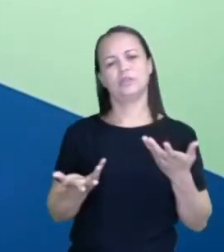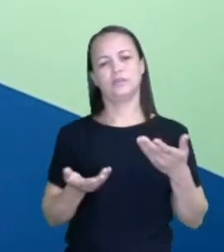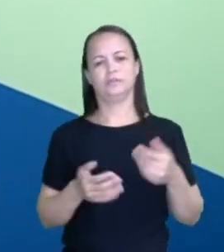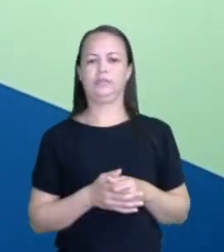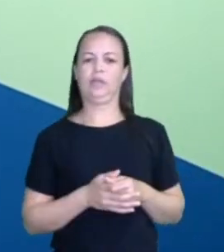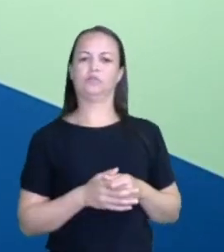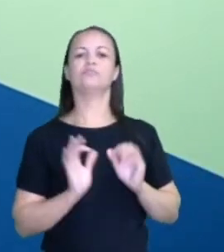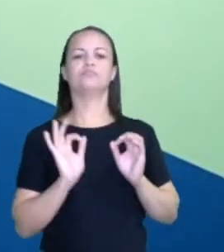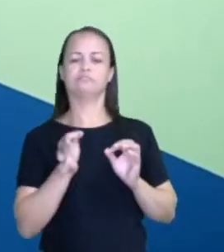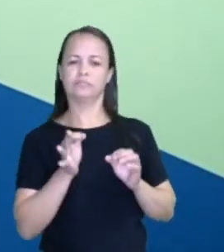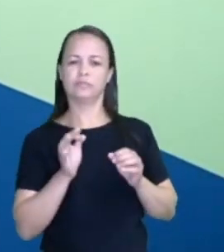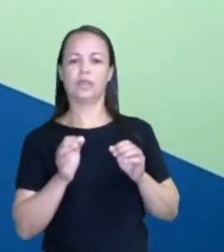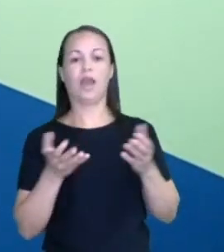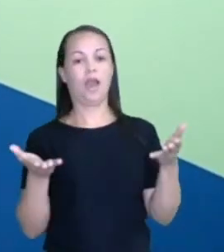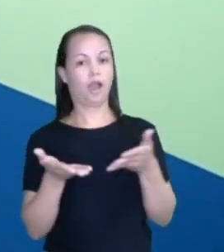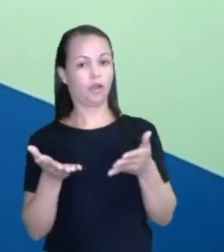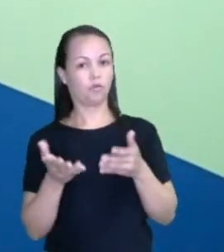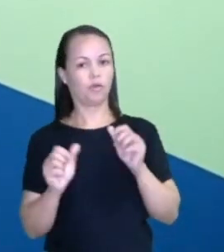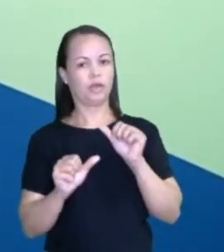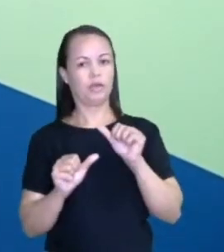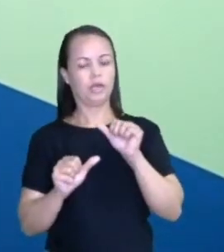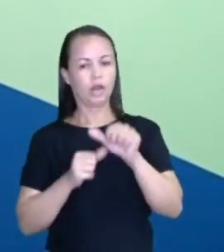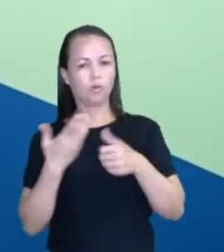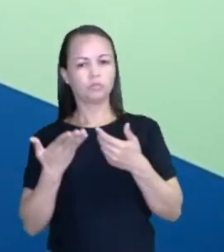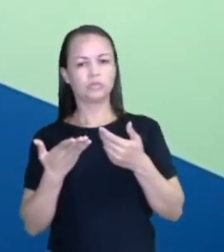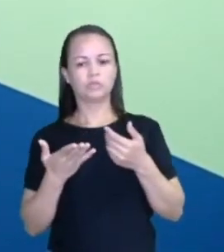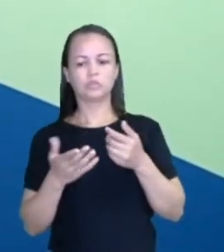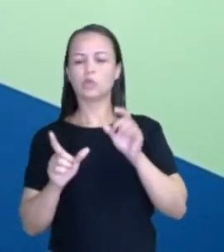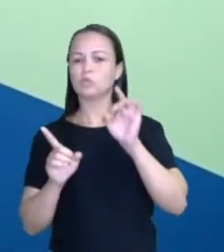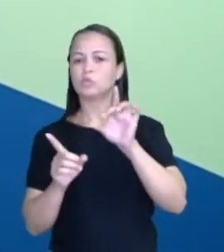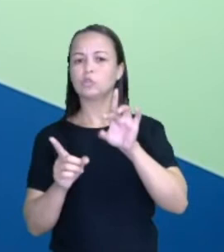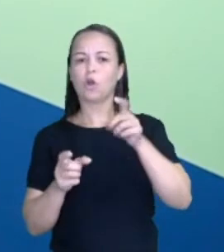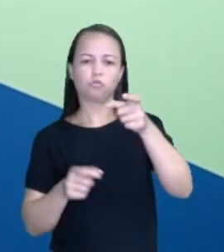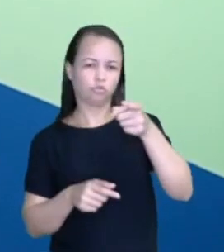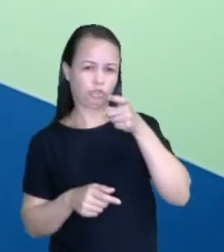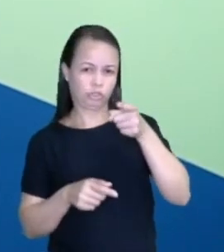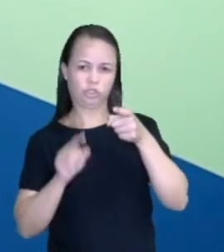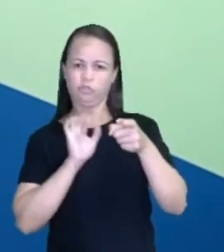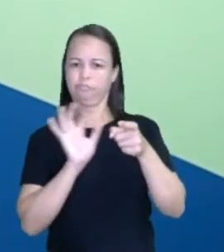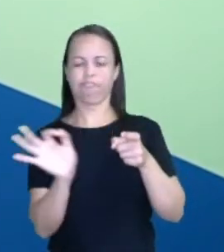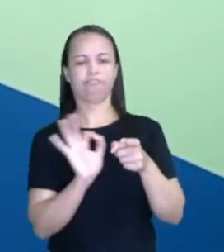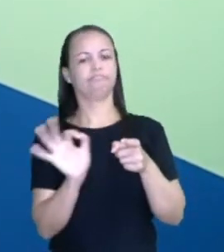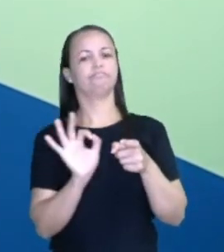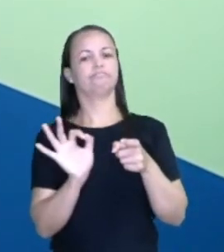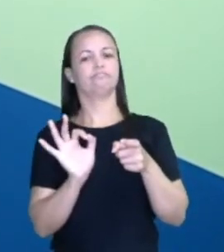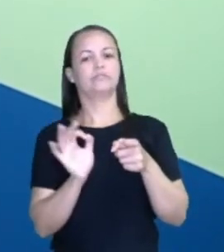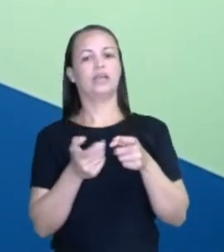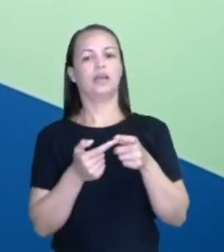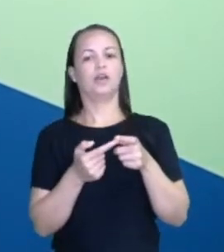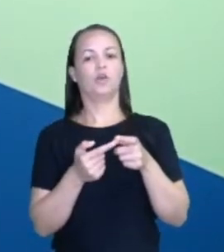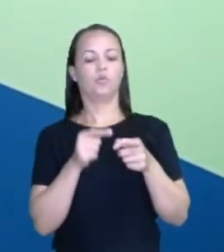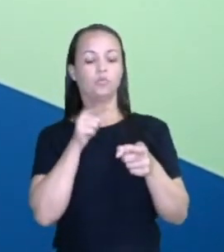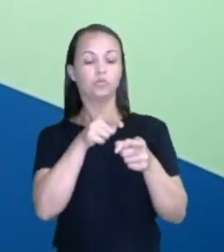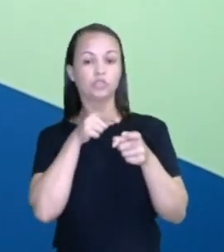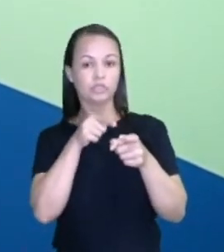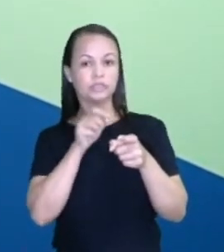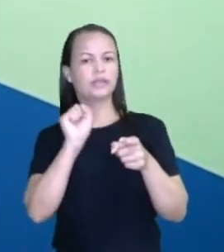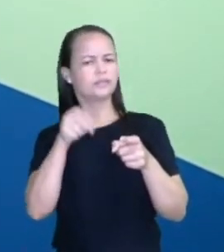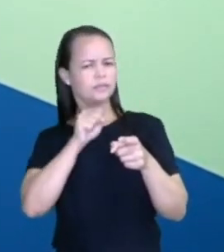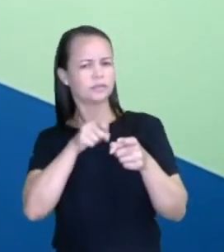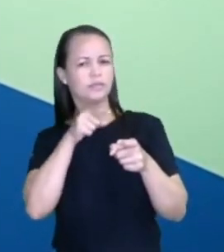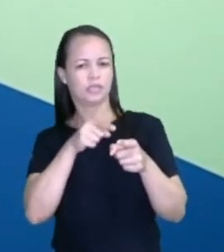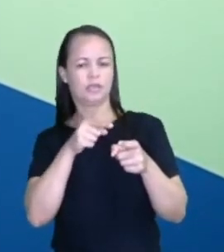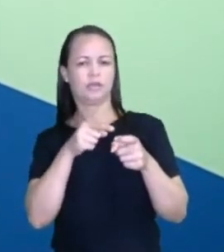mostrei aqui de resolução, elas não se limitam apenas ao uso do x. O x é sim a letra